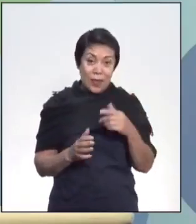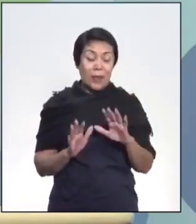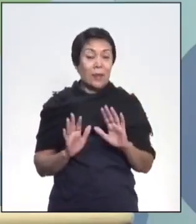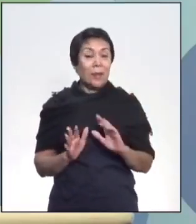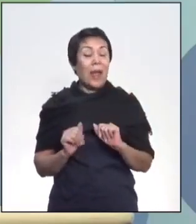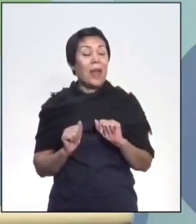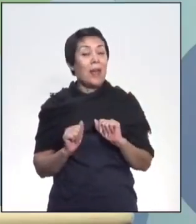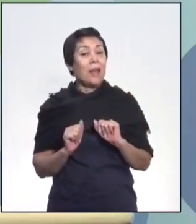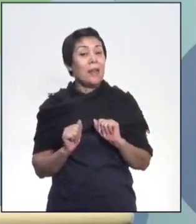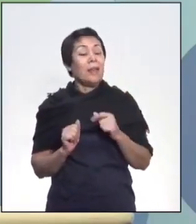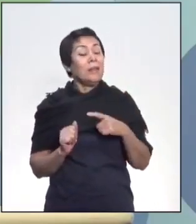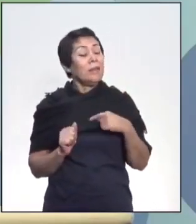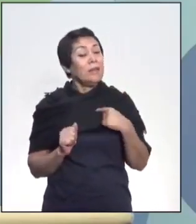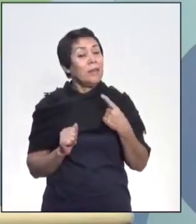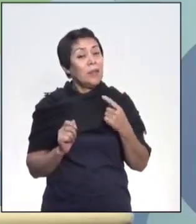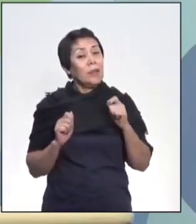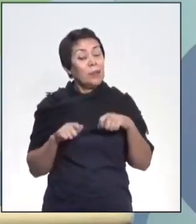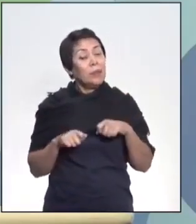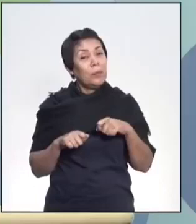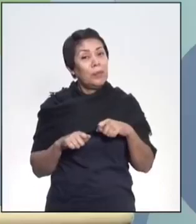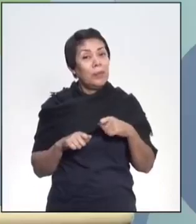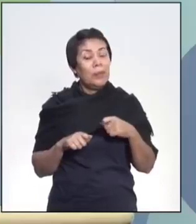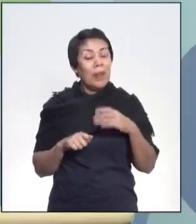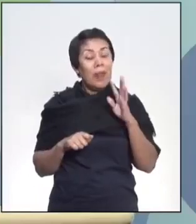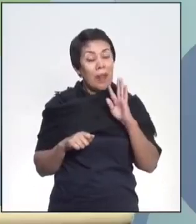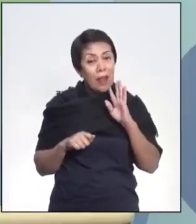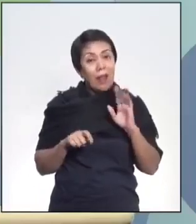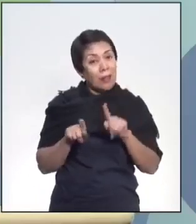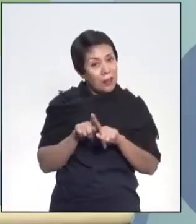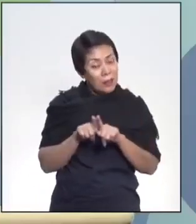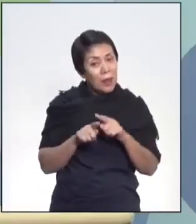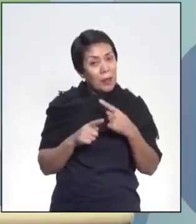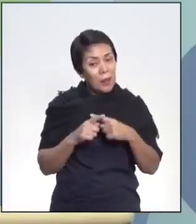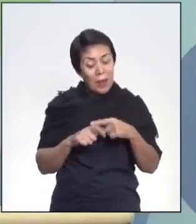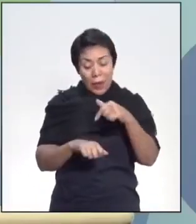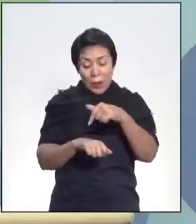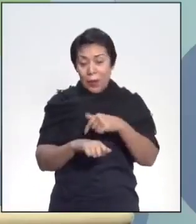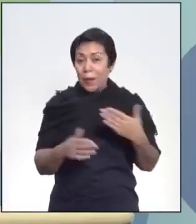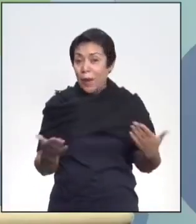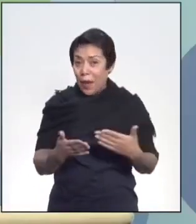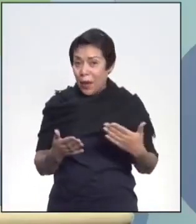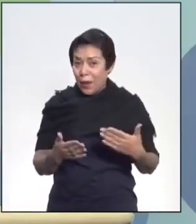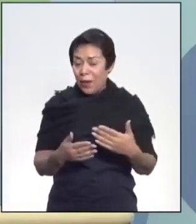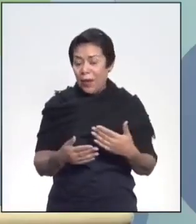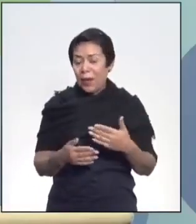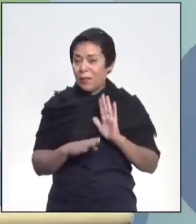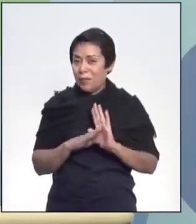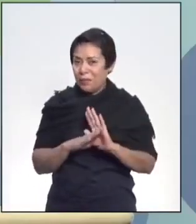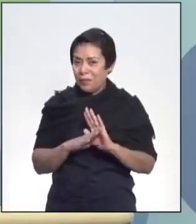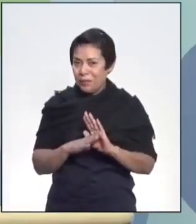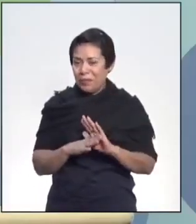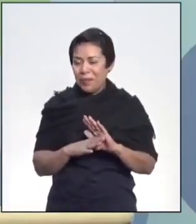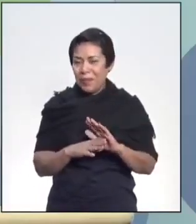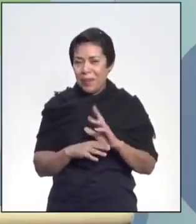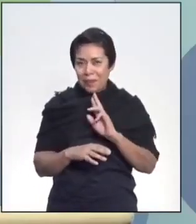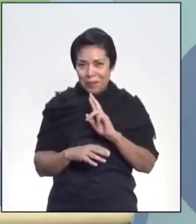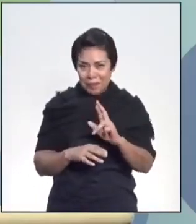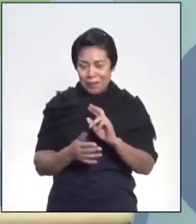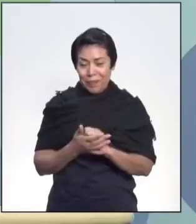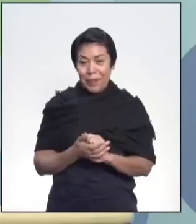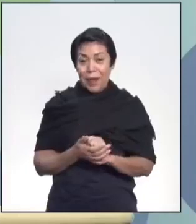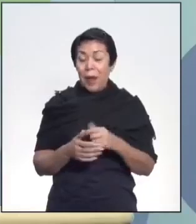dúvida mais explícita, declarada, seria muito legal, porque eu acho que é esse o momento, né, de resolver isso. Então, a maioria disse